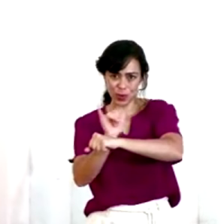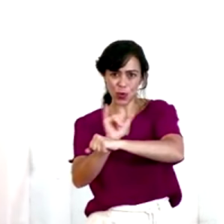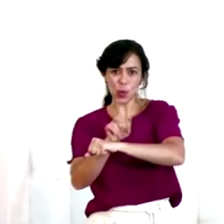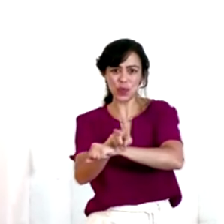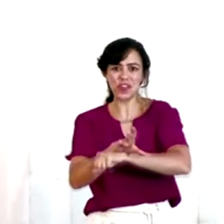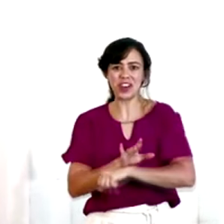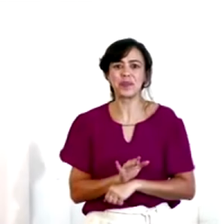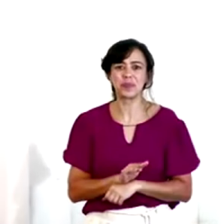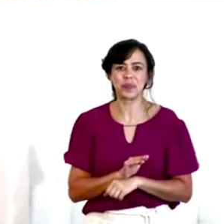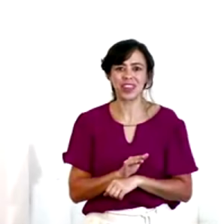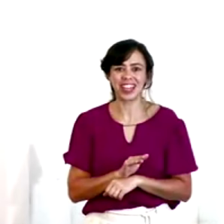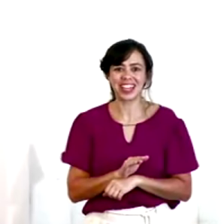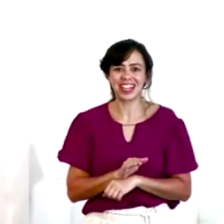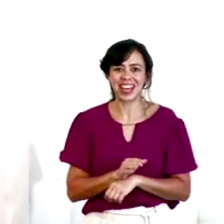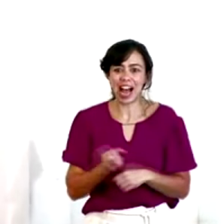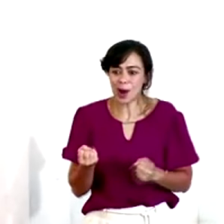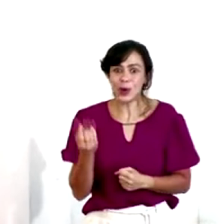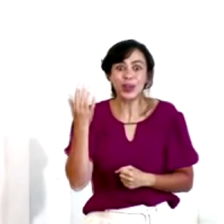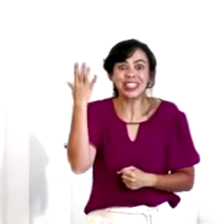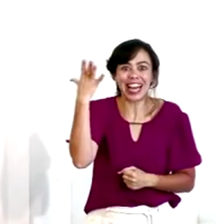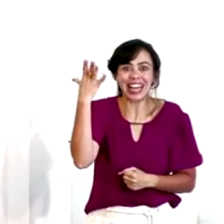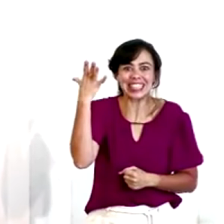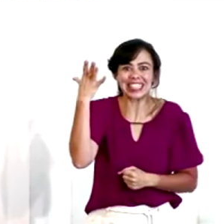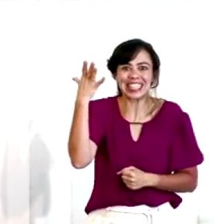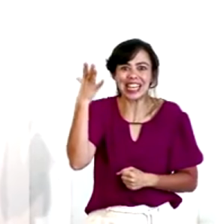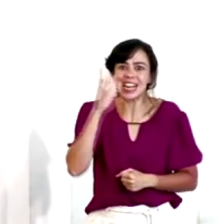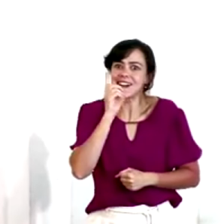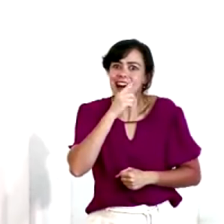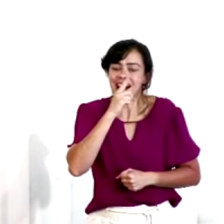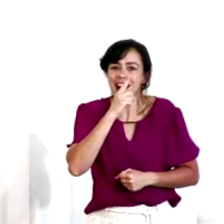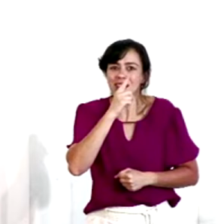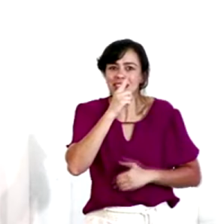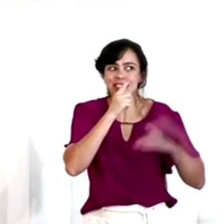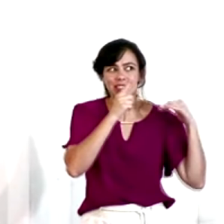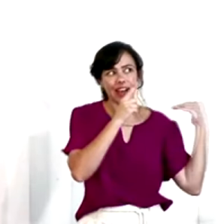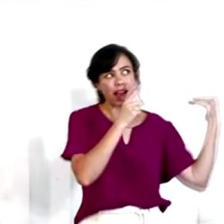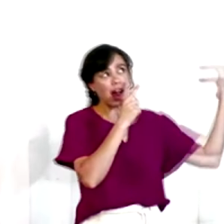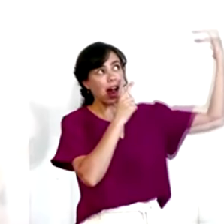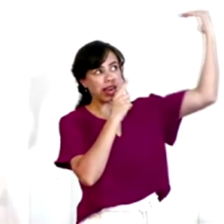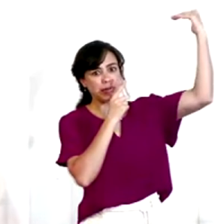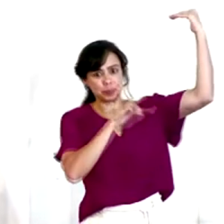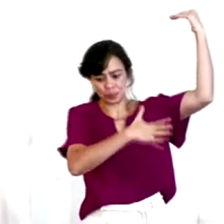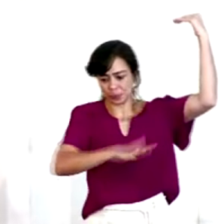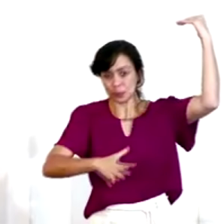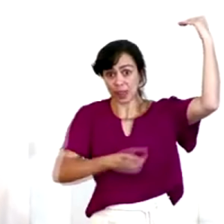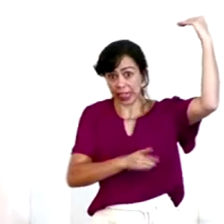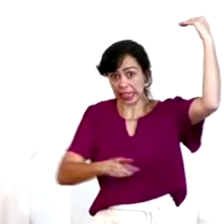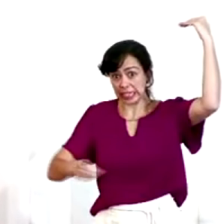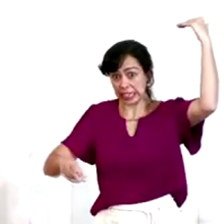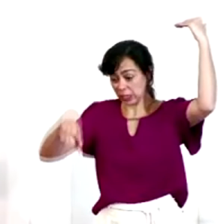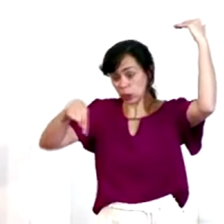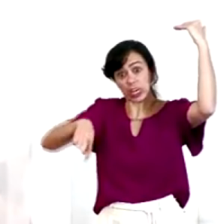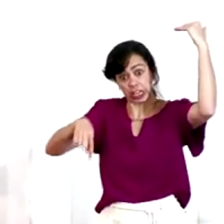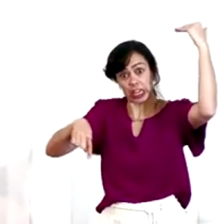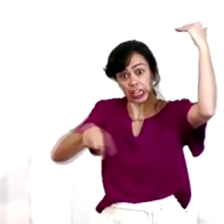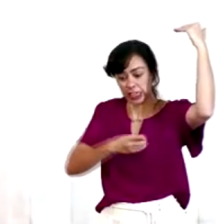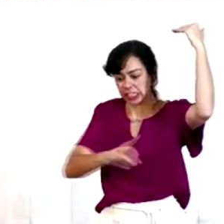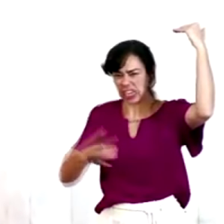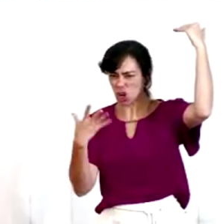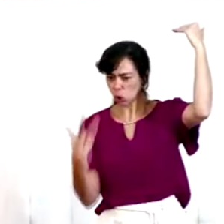vídeos desse fenômeno acontecendo, das águas do Negueb, irrigando toda uma região